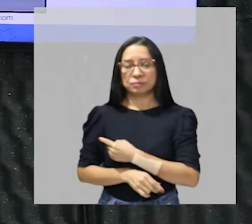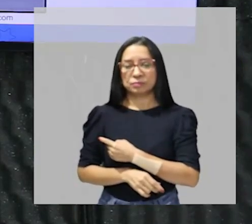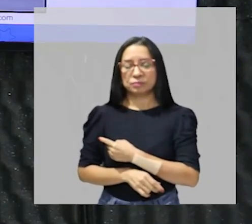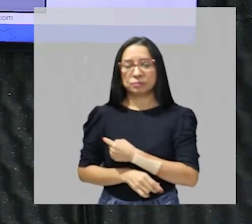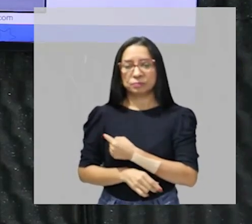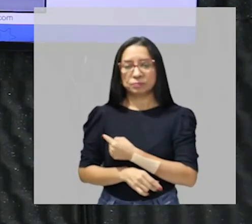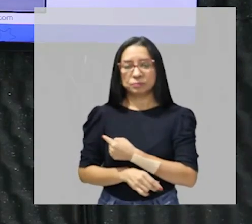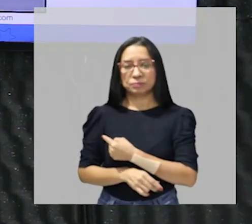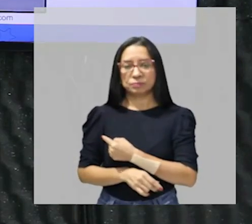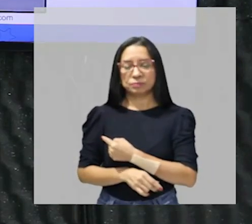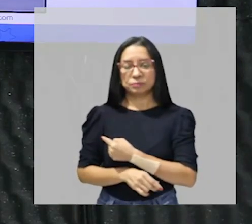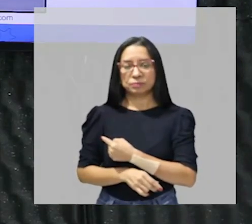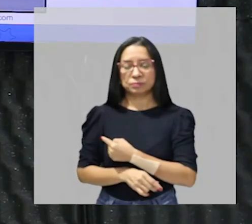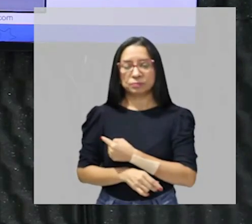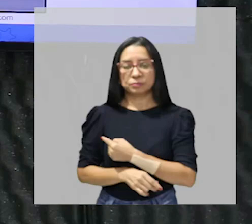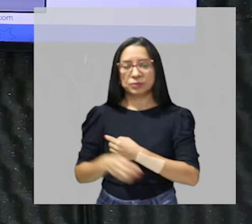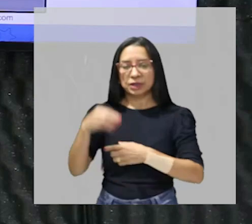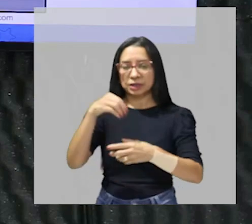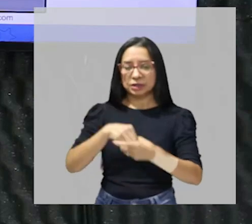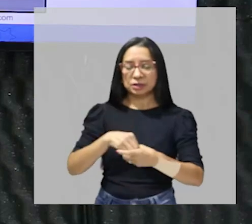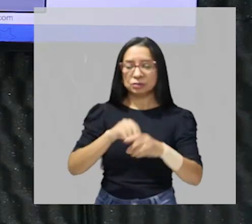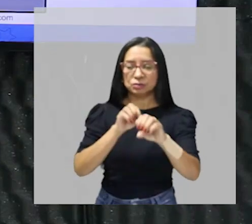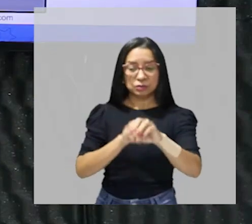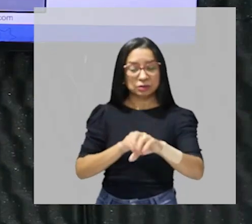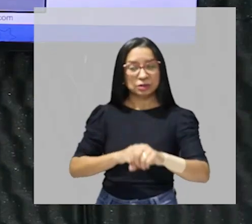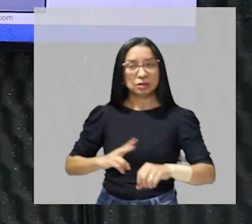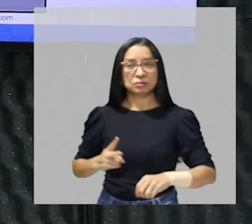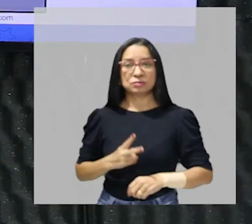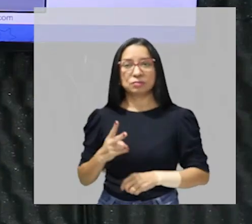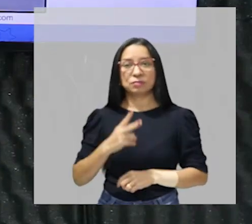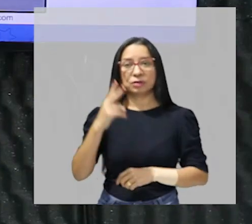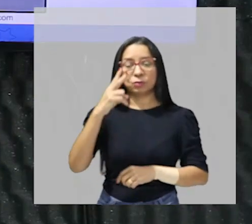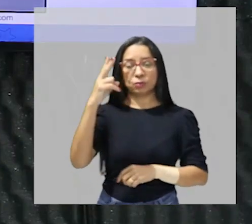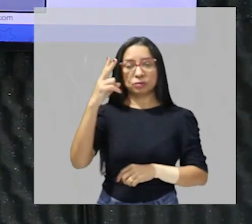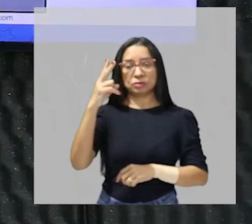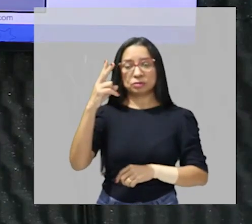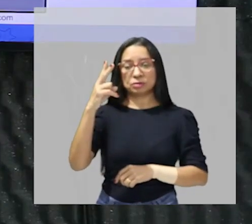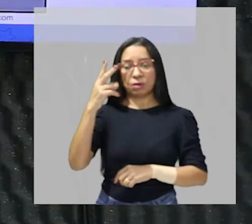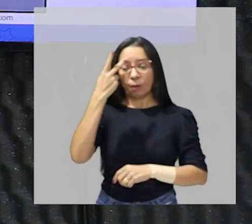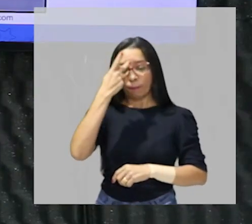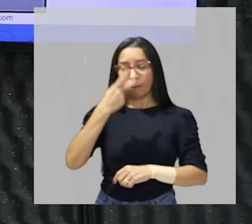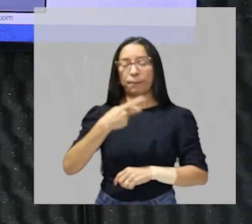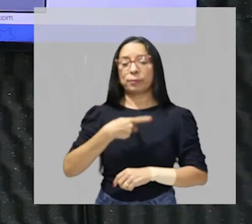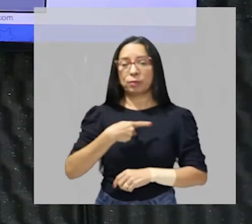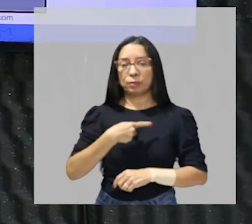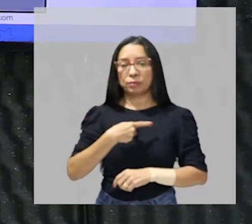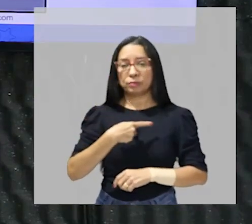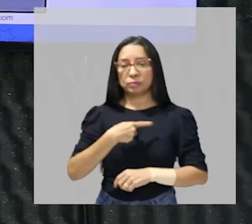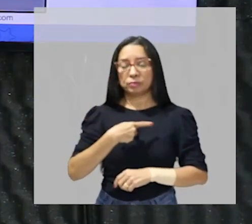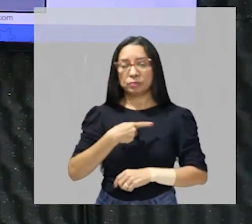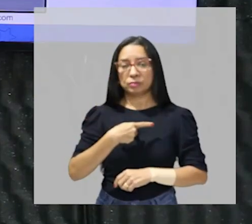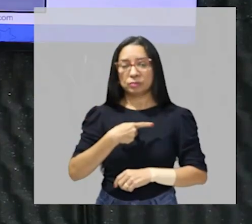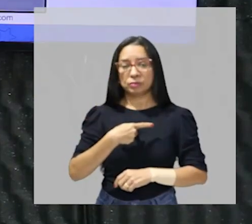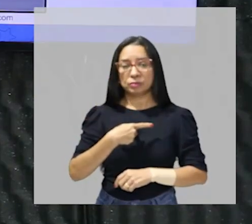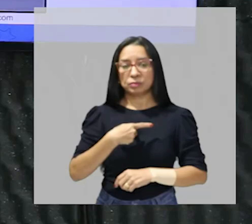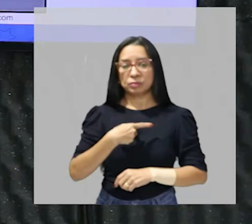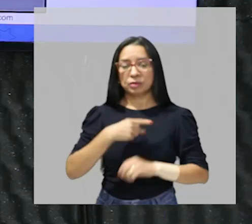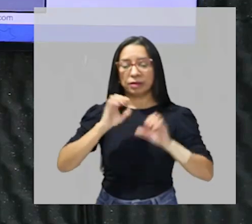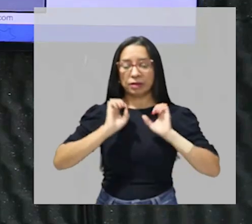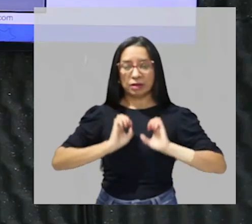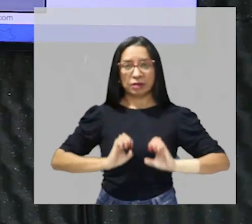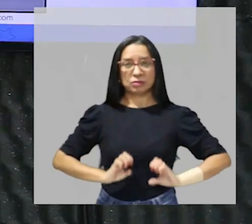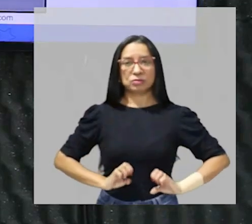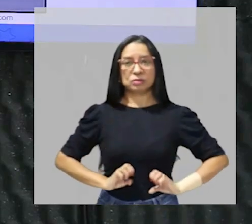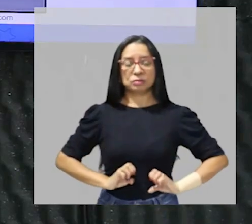Dentro das artes marciais são ensinados valores ao indivíduo. Valores como qual? Ética.